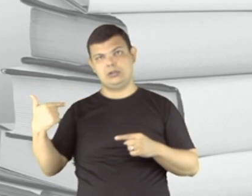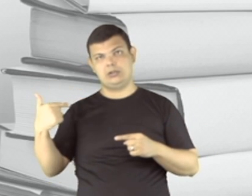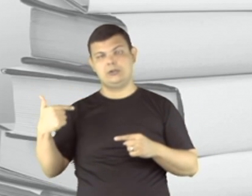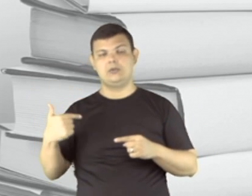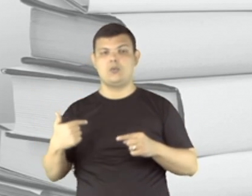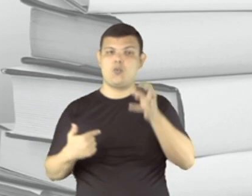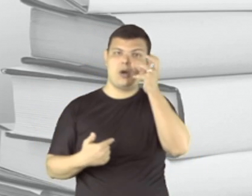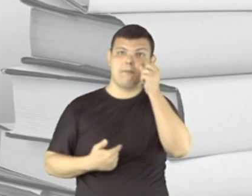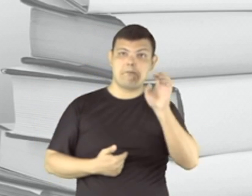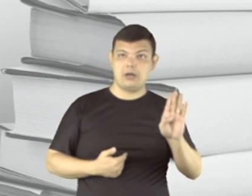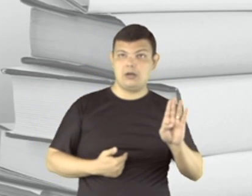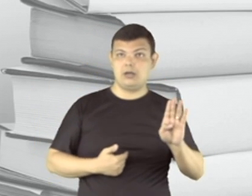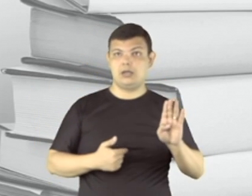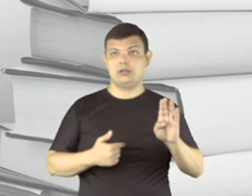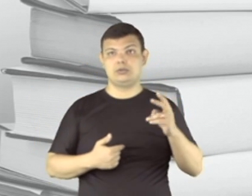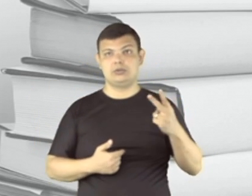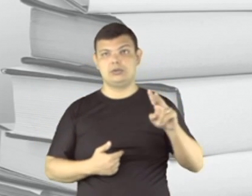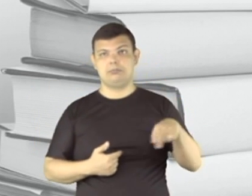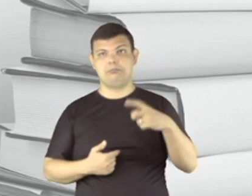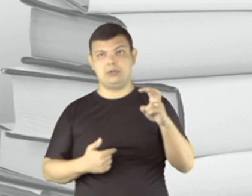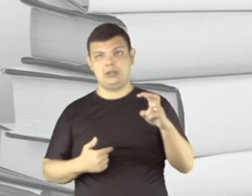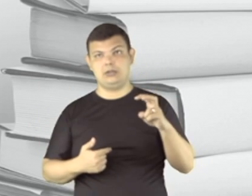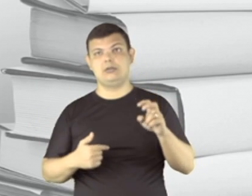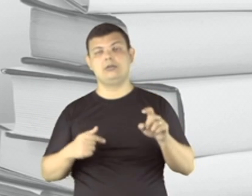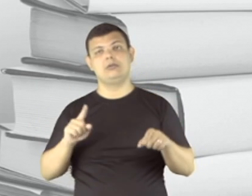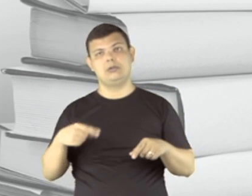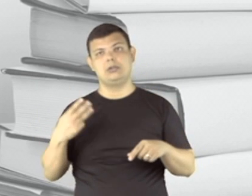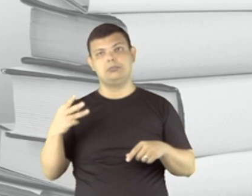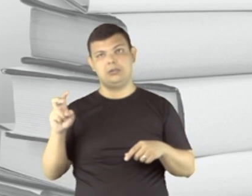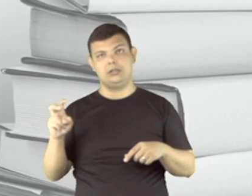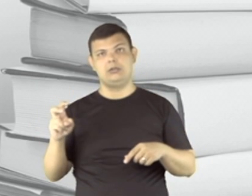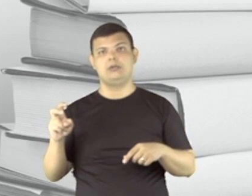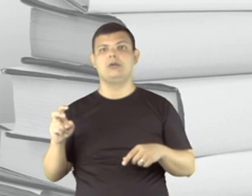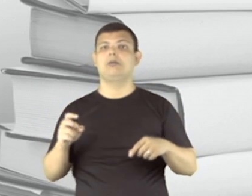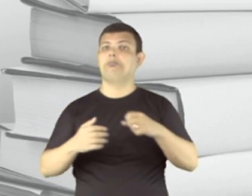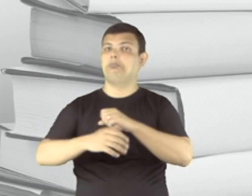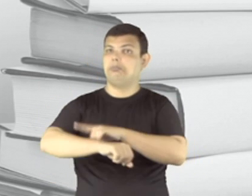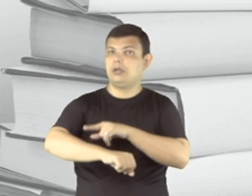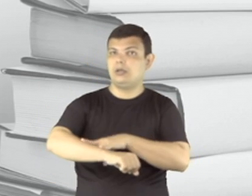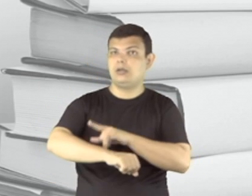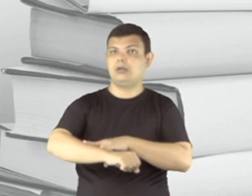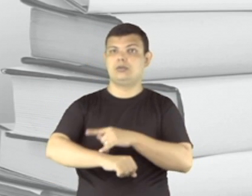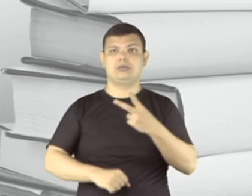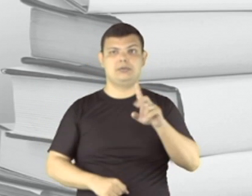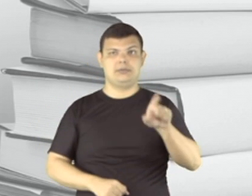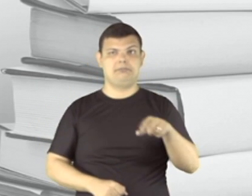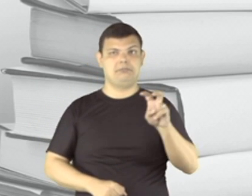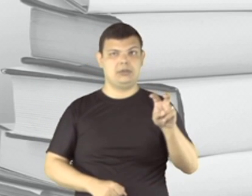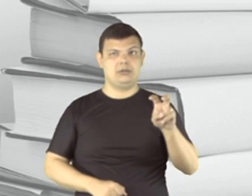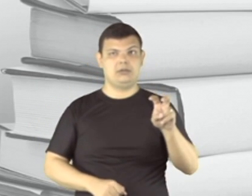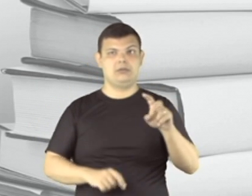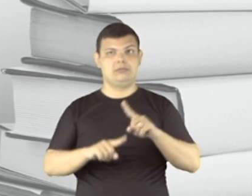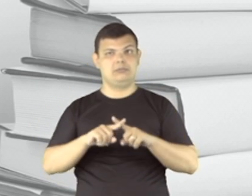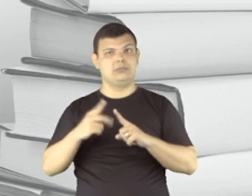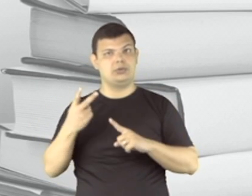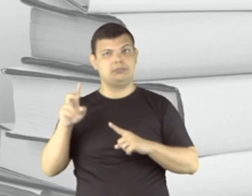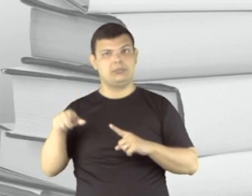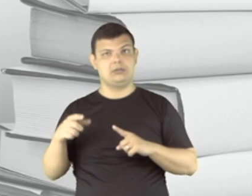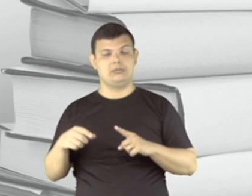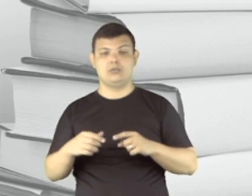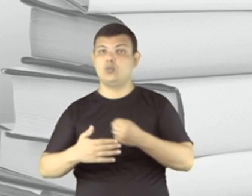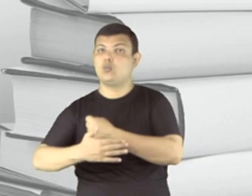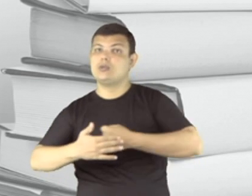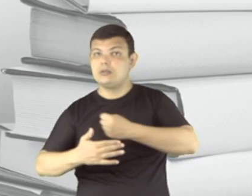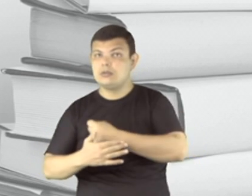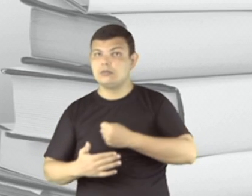B, 2,5 e 3,5, banheiro 2,5 por 3,5 por 2,5, a cozinha